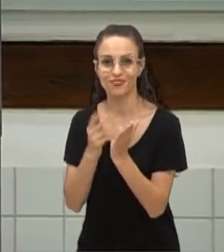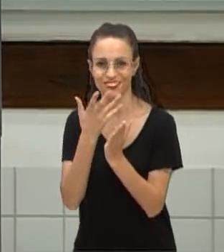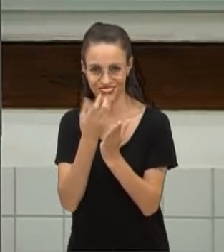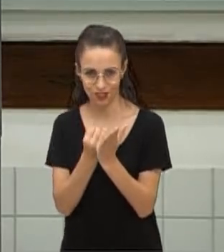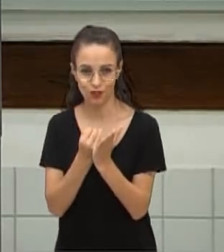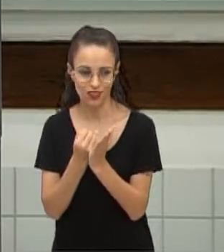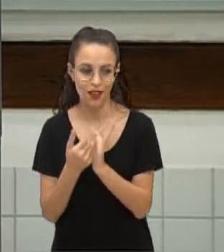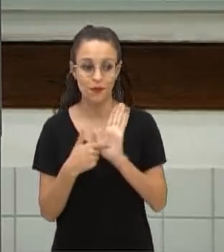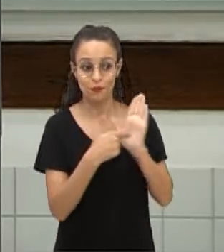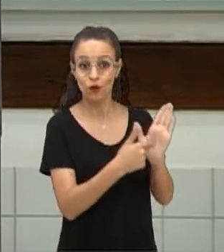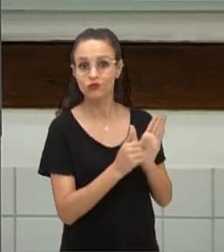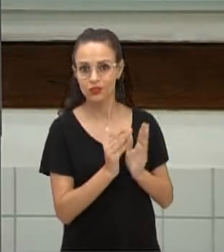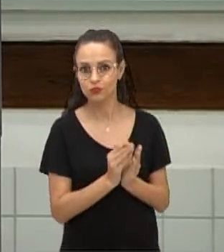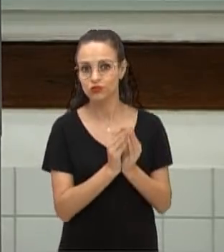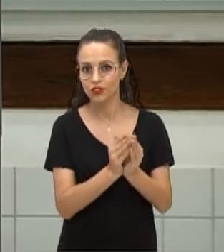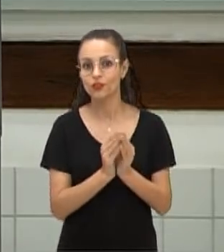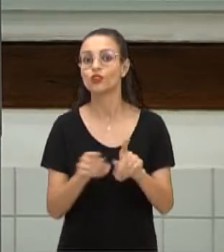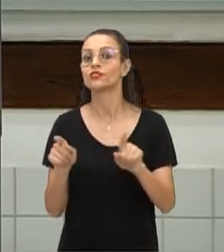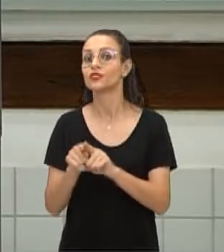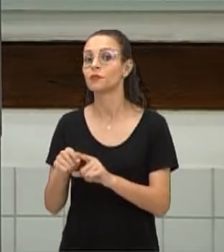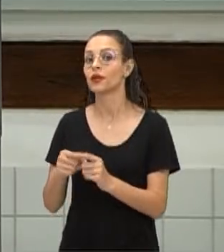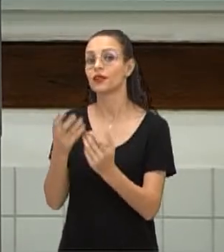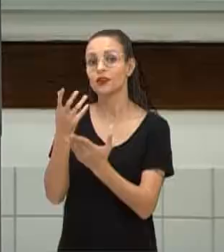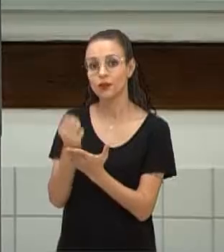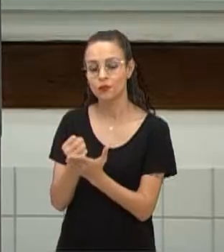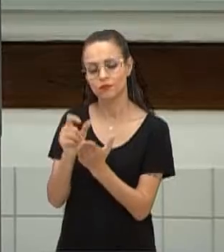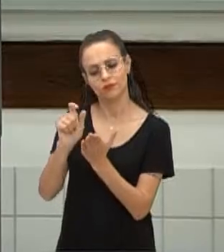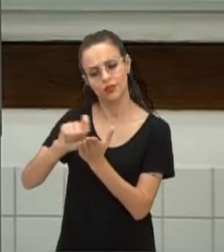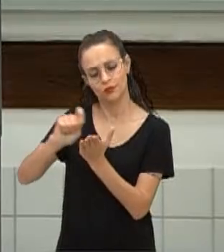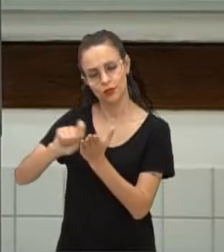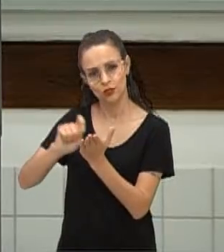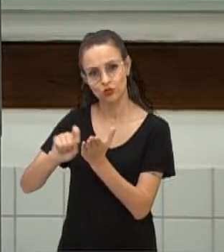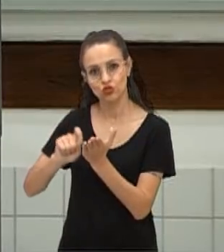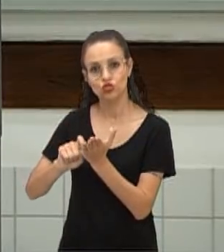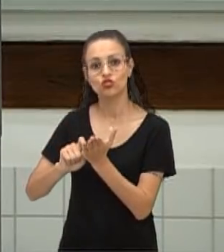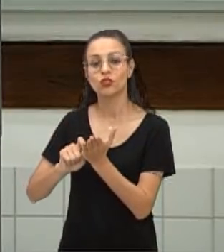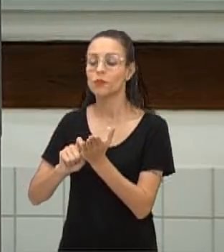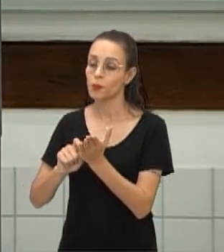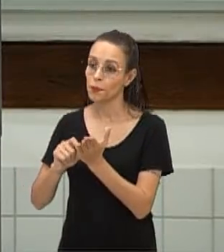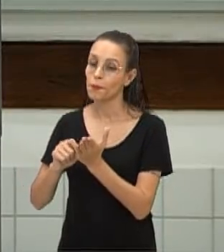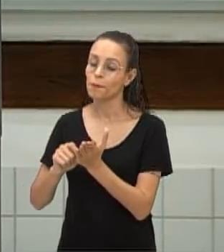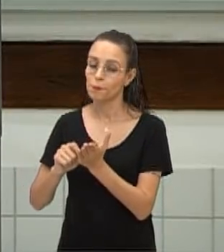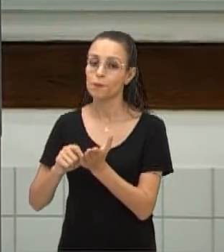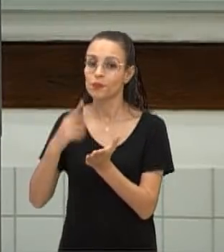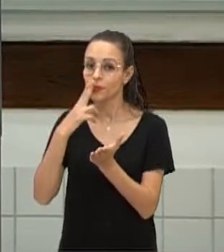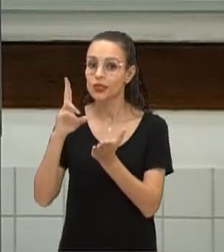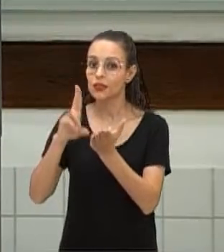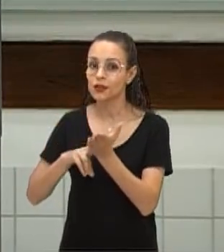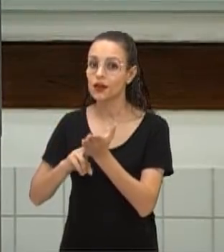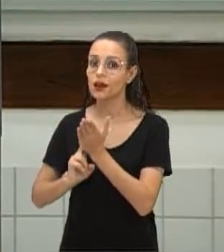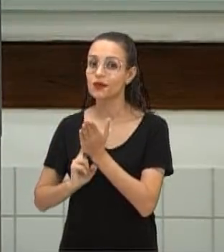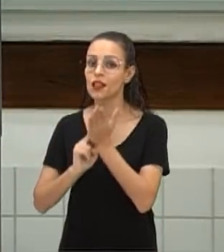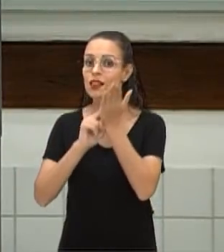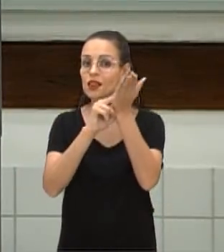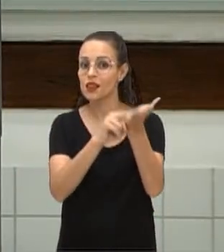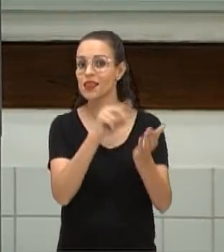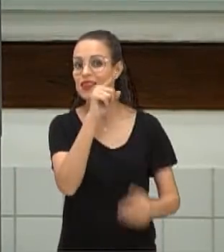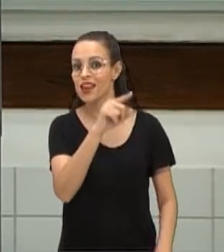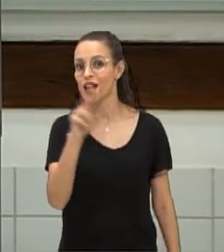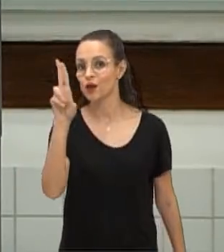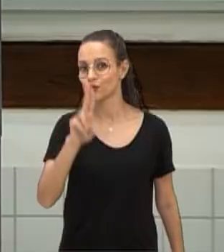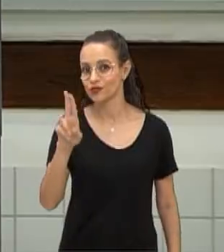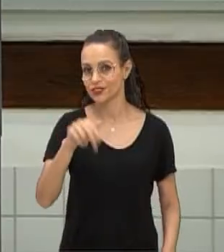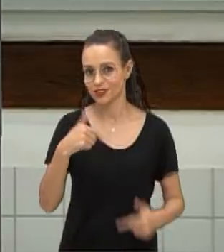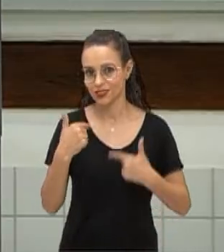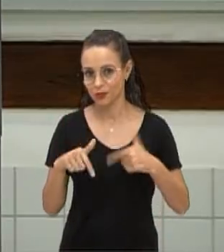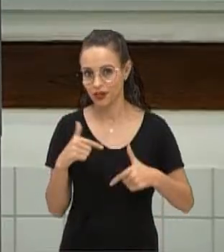para o barco, para o navio, ele mandava no lugar que ele parava, ele mandava via as cartas lá para a universidade onde ele